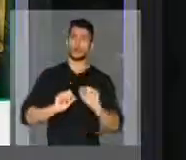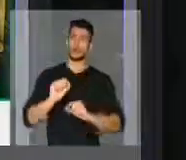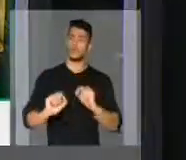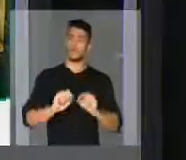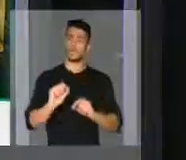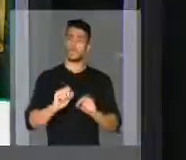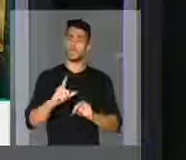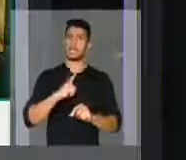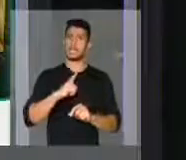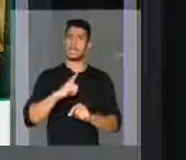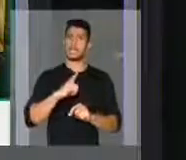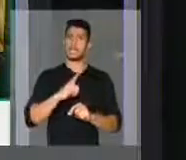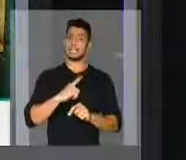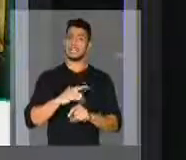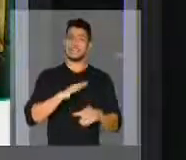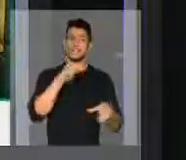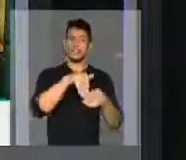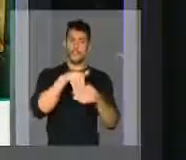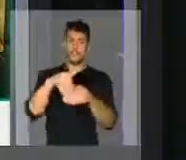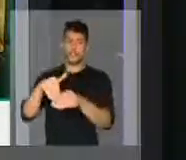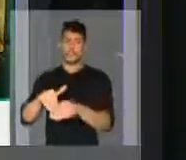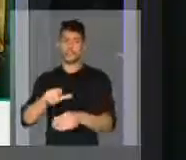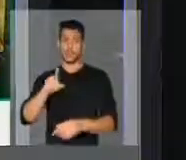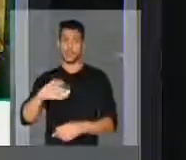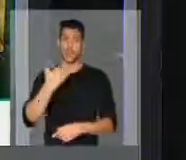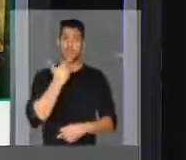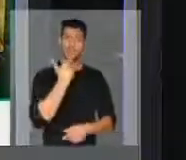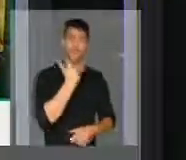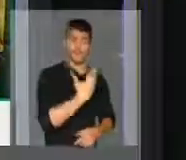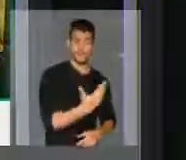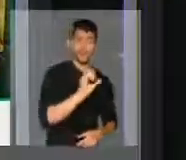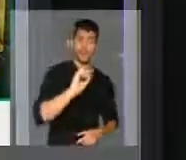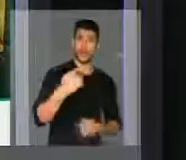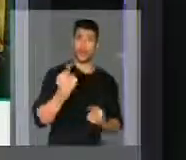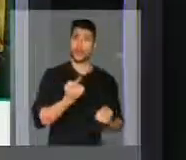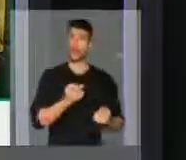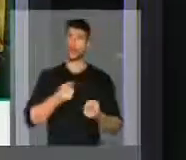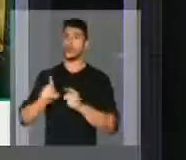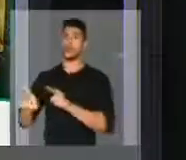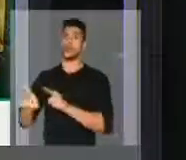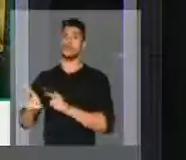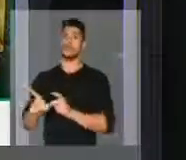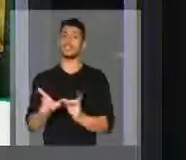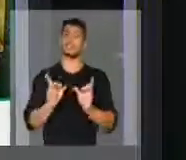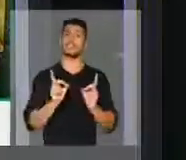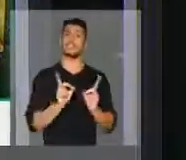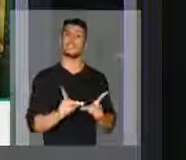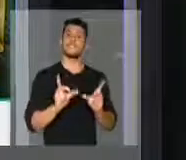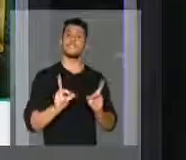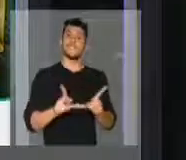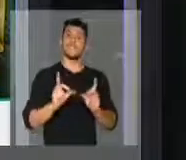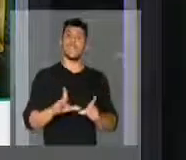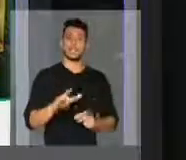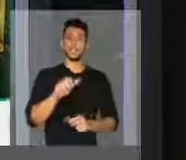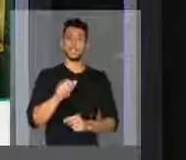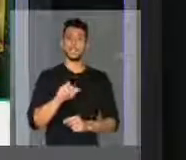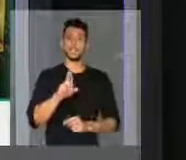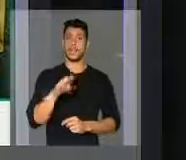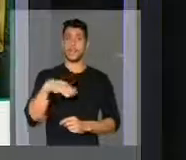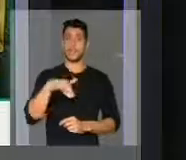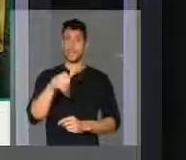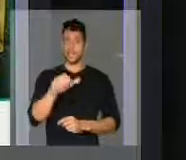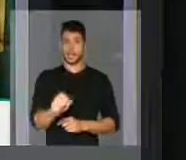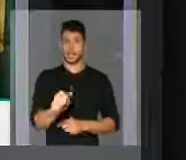a pergunta era: você é a favor ou contra a comercialização da arma de